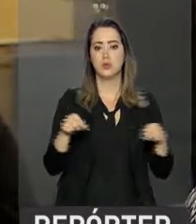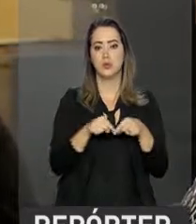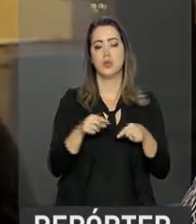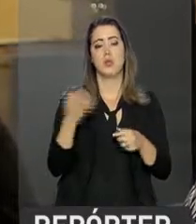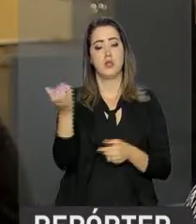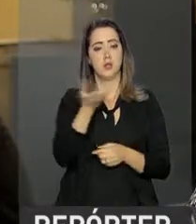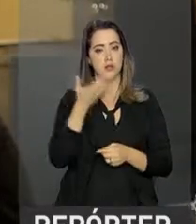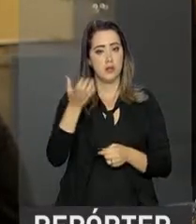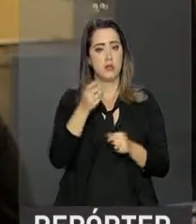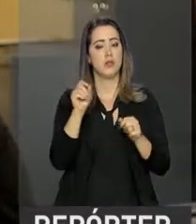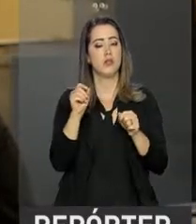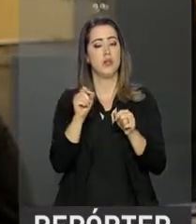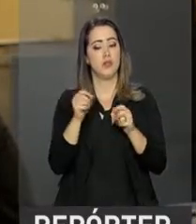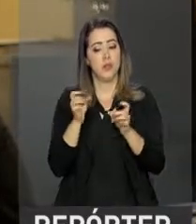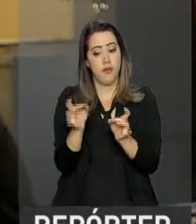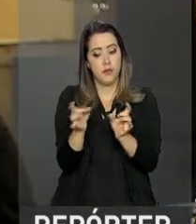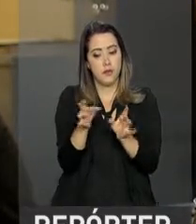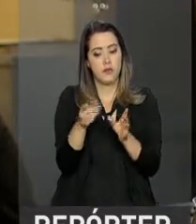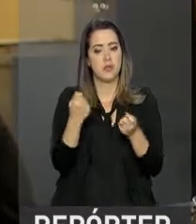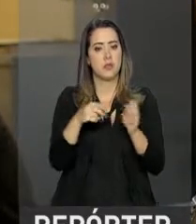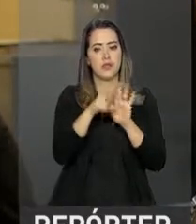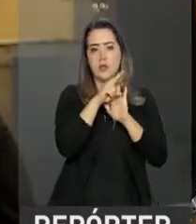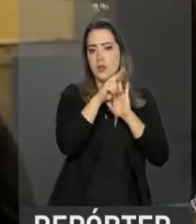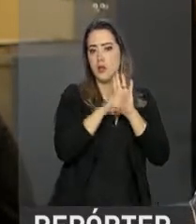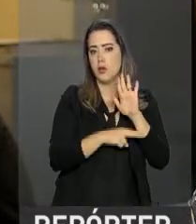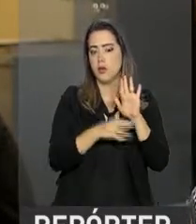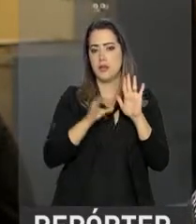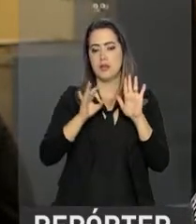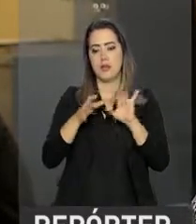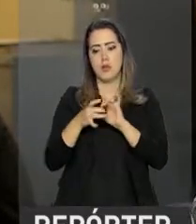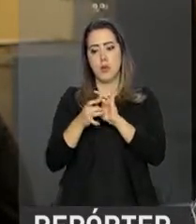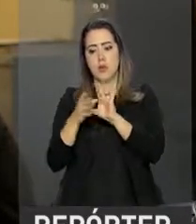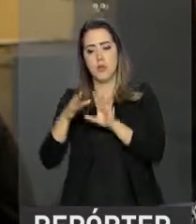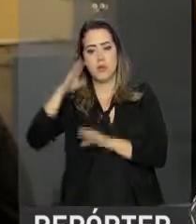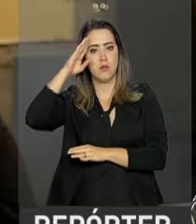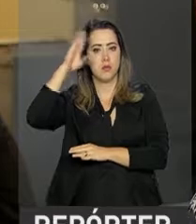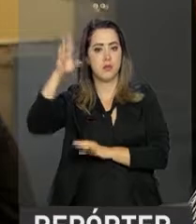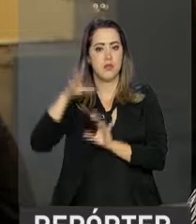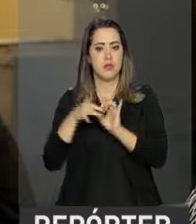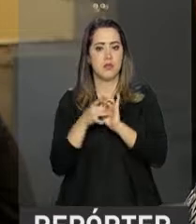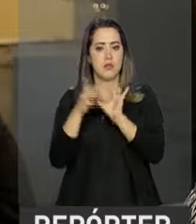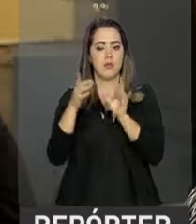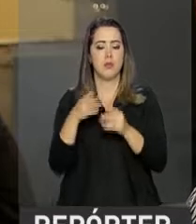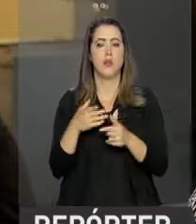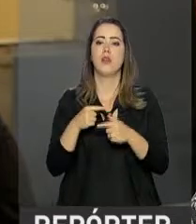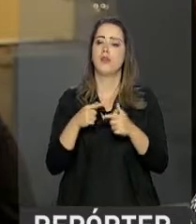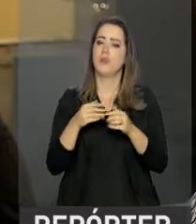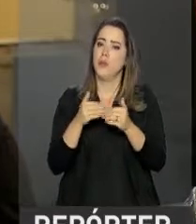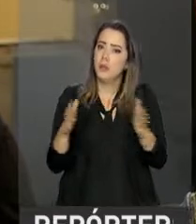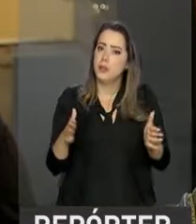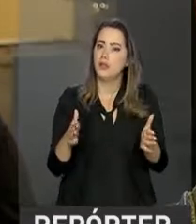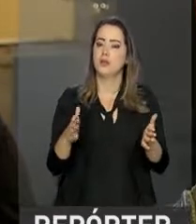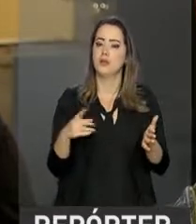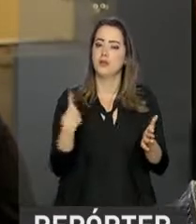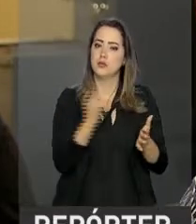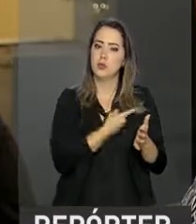pretendem realizar esse tipo de atividade têm que ter regulamentação por parte do Exército, ou seja, o Exército é que autoriza elas a funcionar. Então